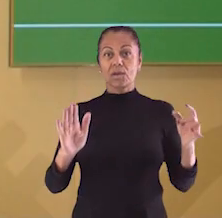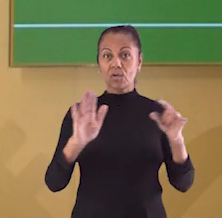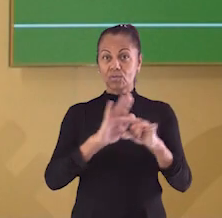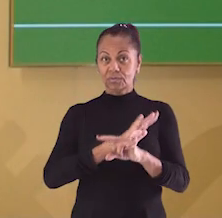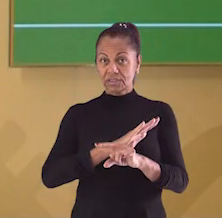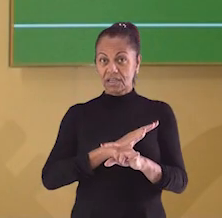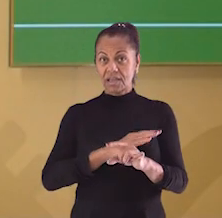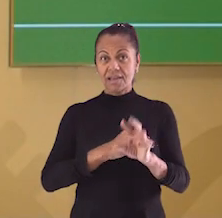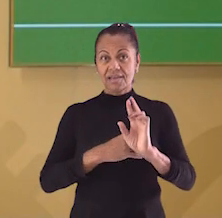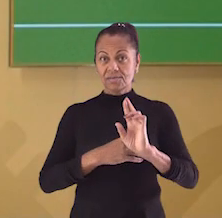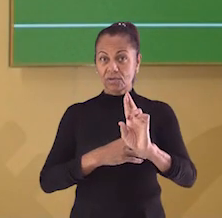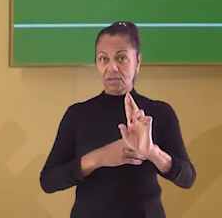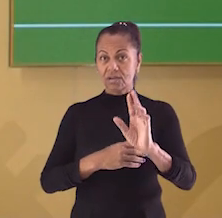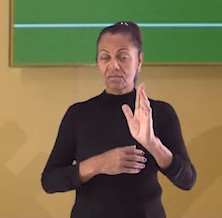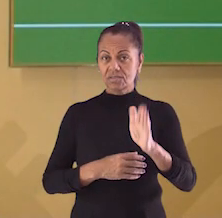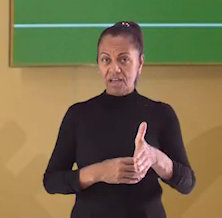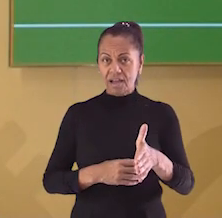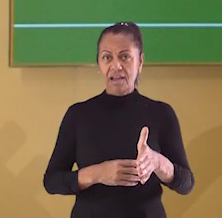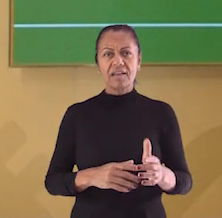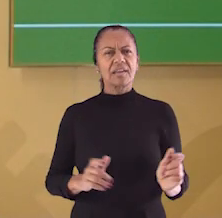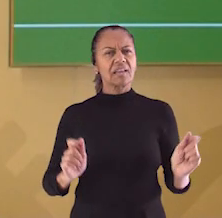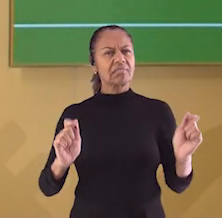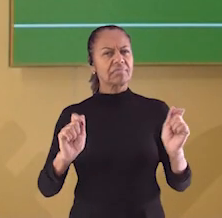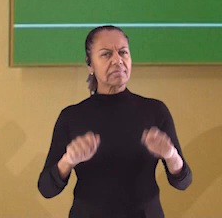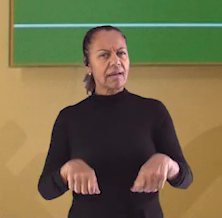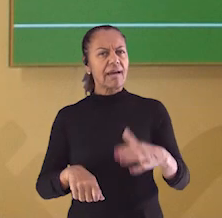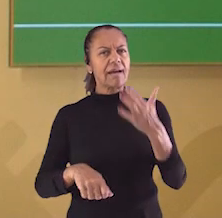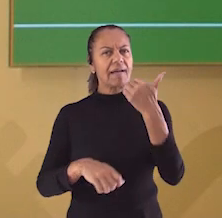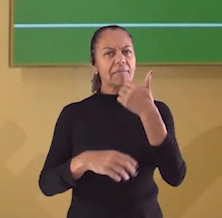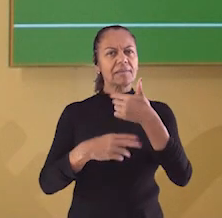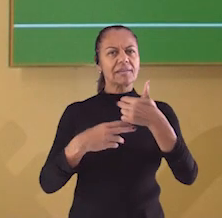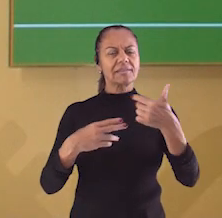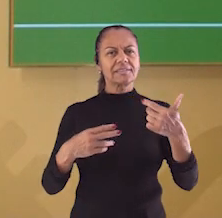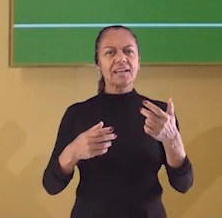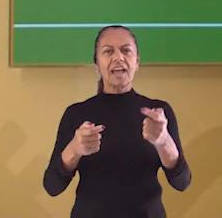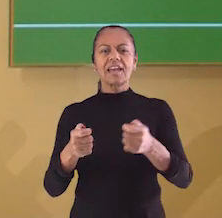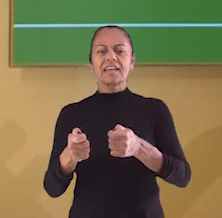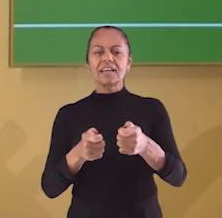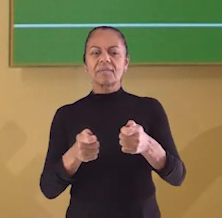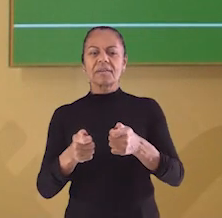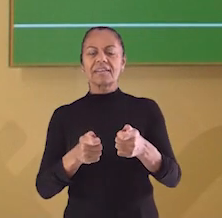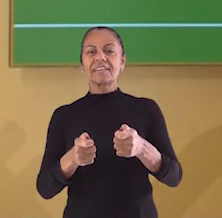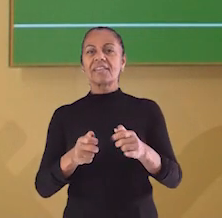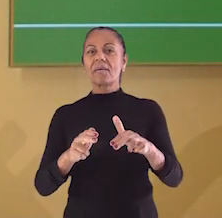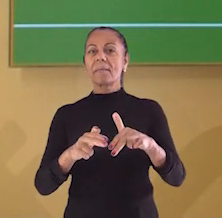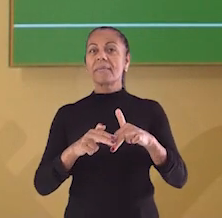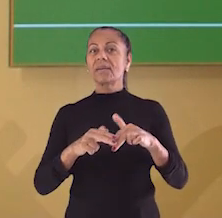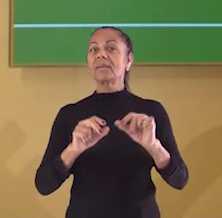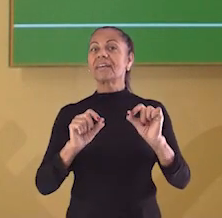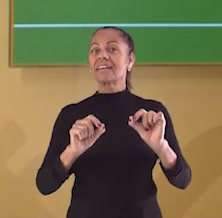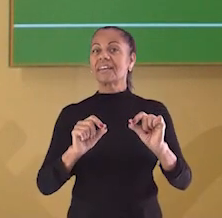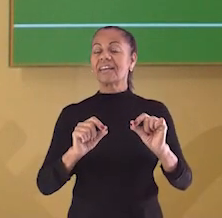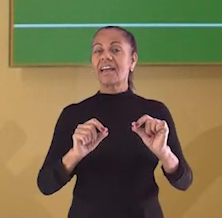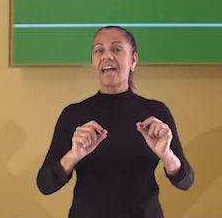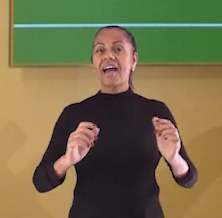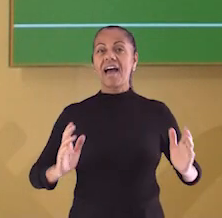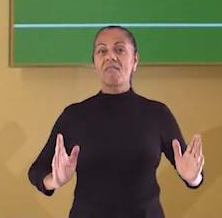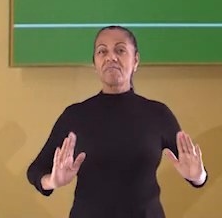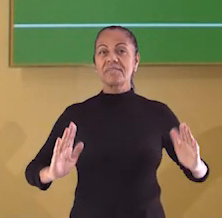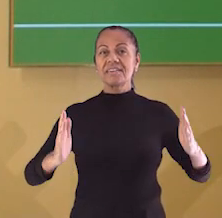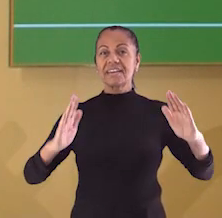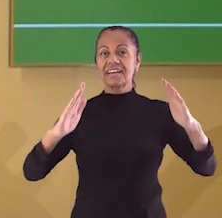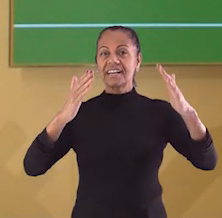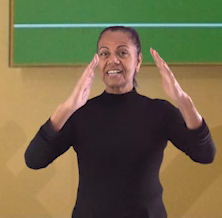Depois de terem respondido comigo a pergunta do dia, você sabia que podemos ter uma alimentação mais equilibrada através da pirâmide